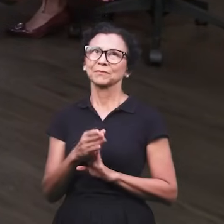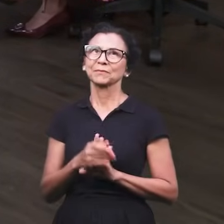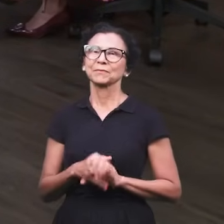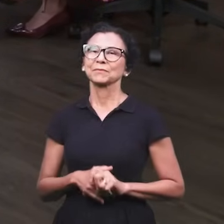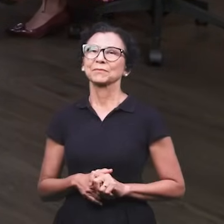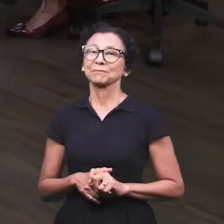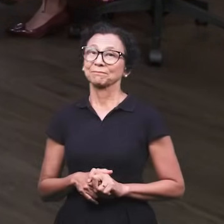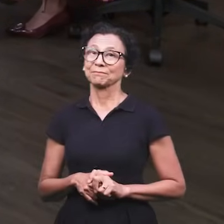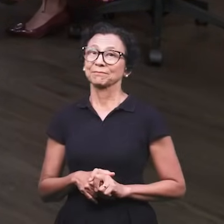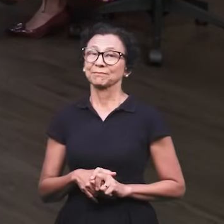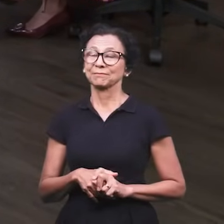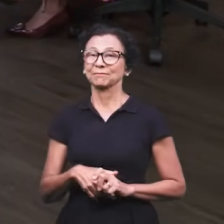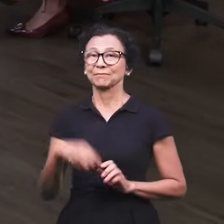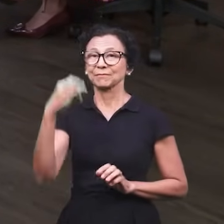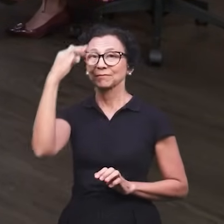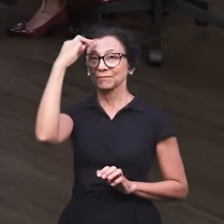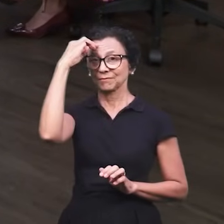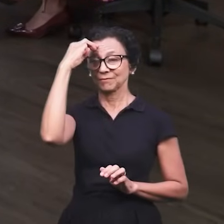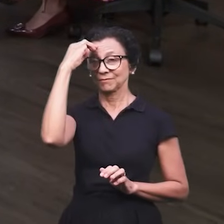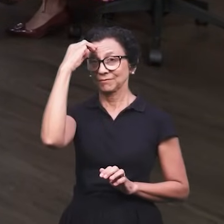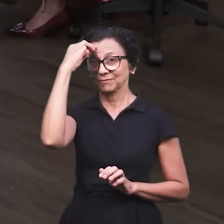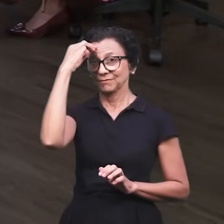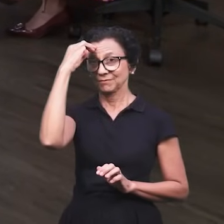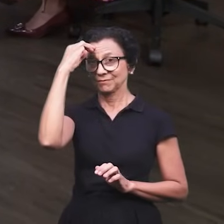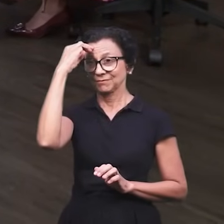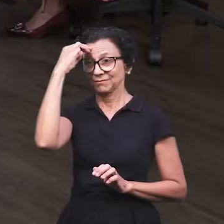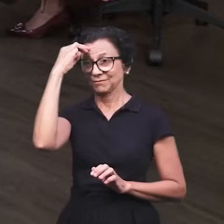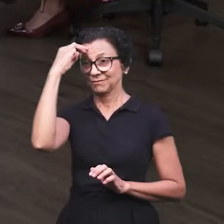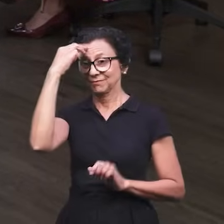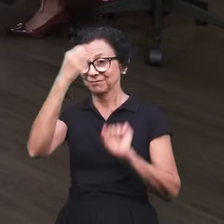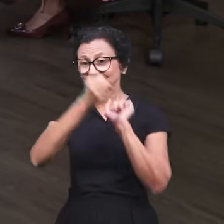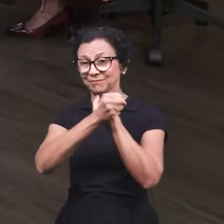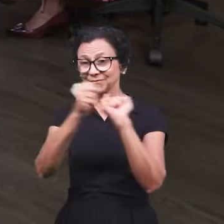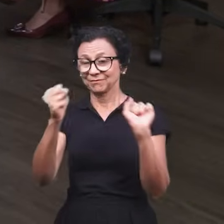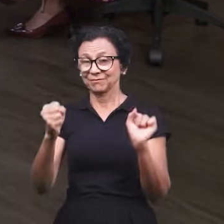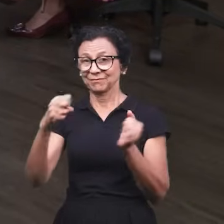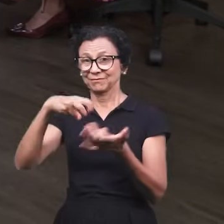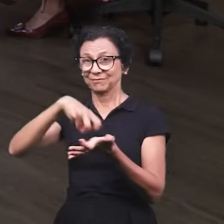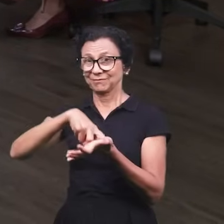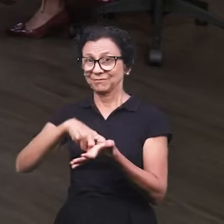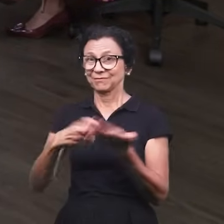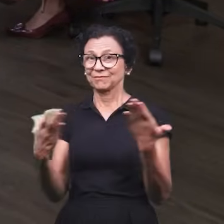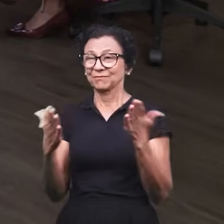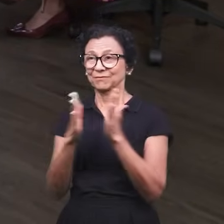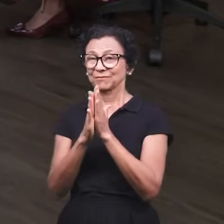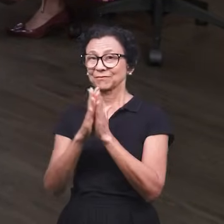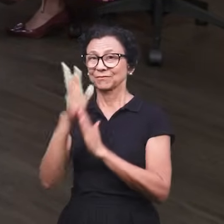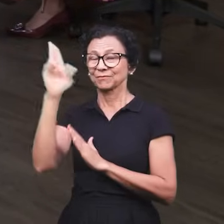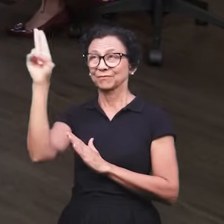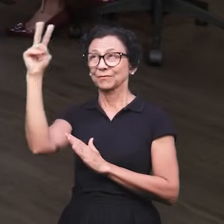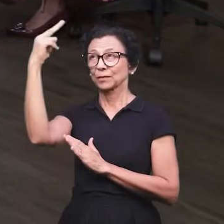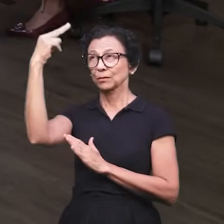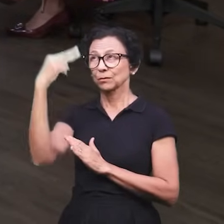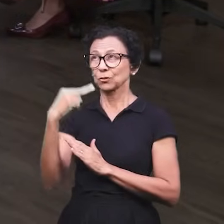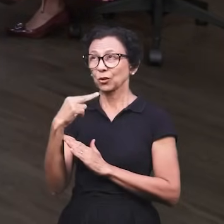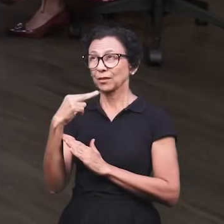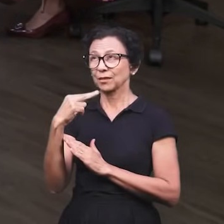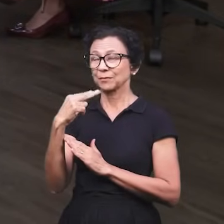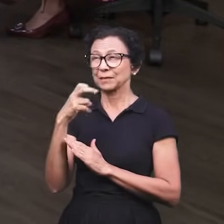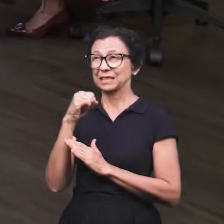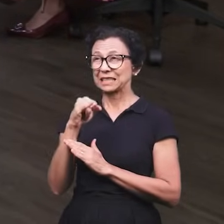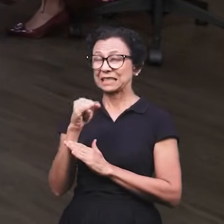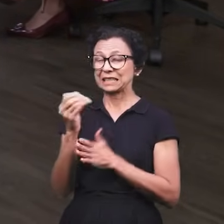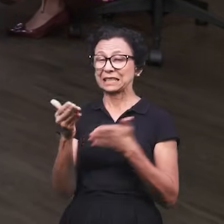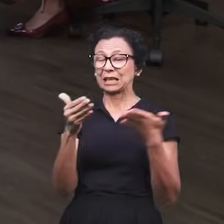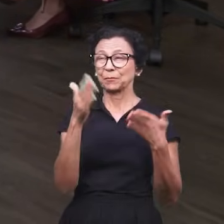de uma faxina na mente. Amém. Né? Uma limpezazinha na mente, hoje pode botar o joelho no chão, orar ao Senhor e fazer igual o Davi, sonda-me, e